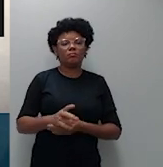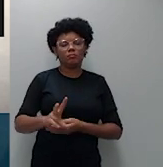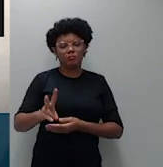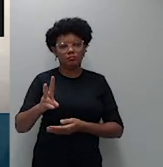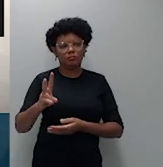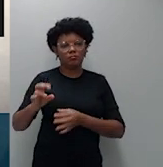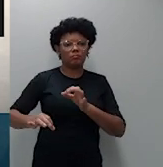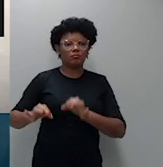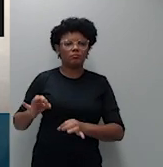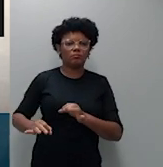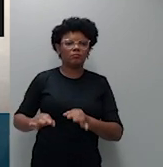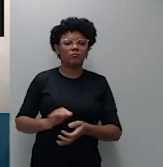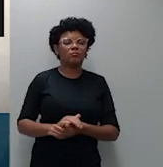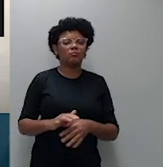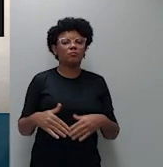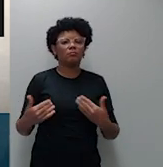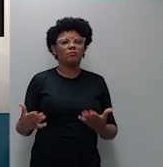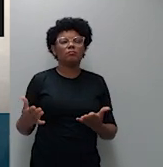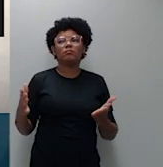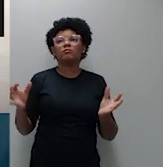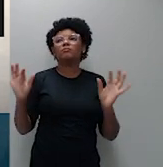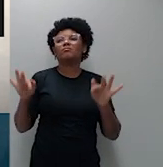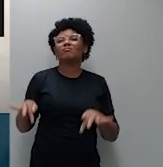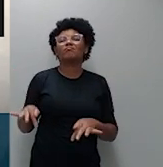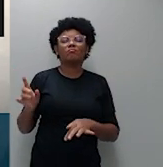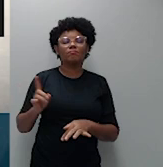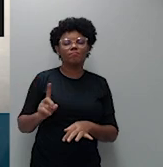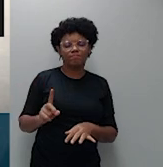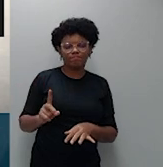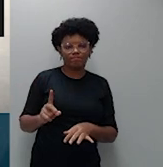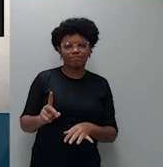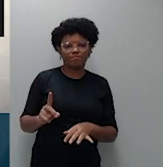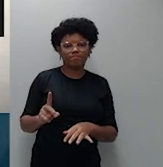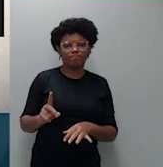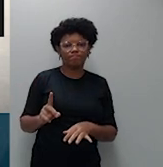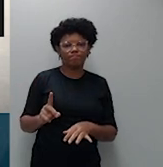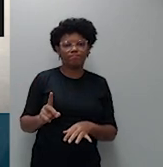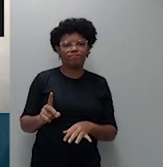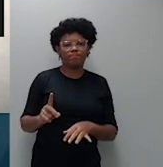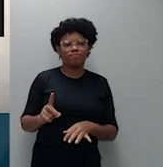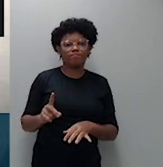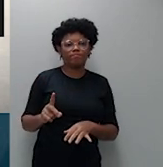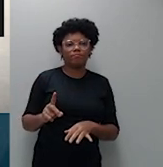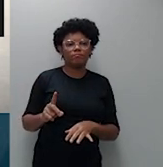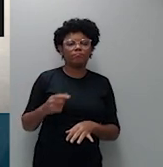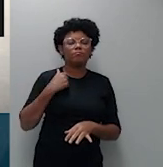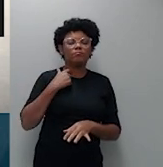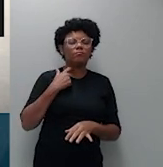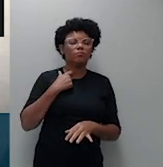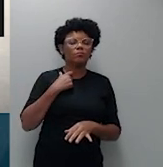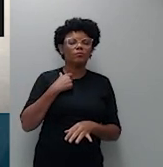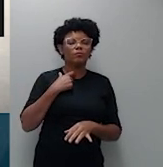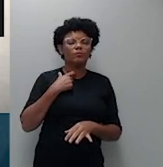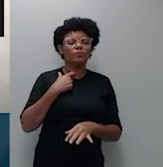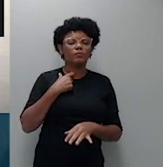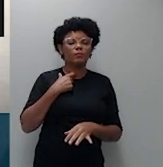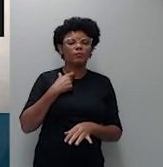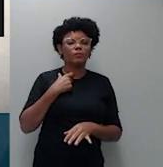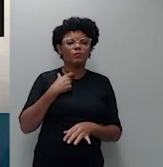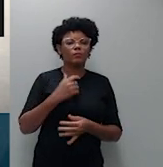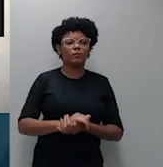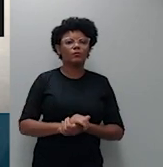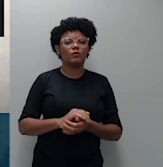enquanto não terminar aquele eu estou me afastando